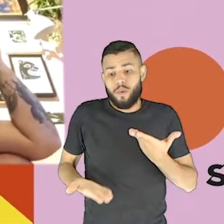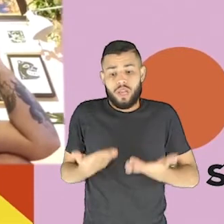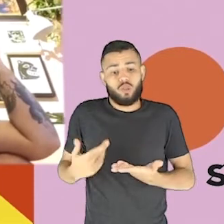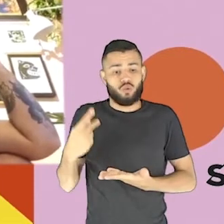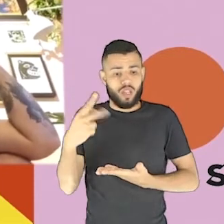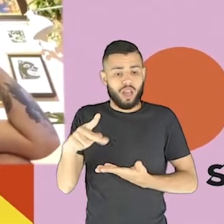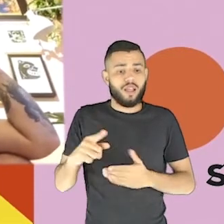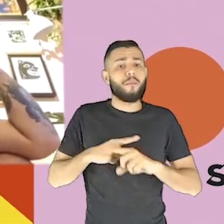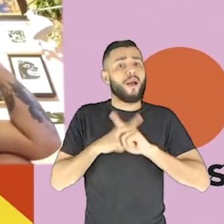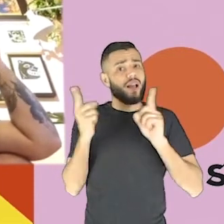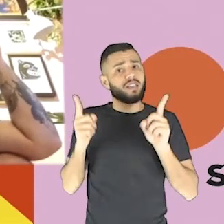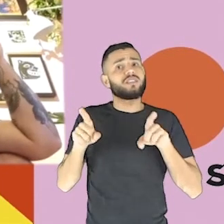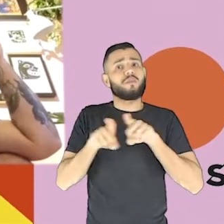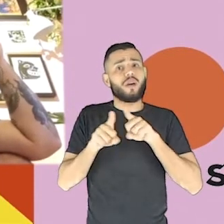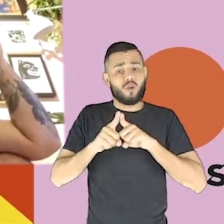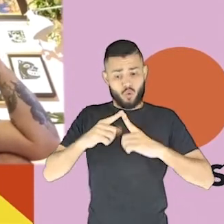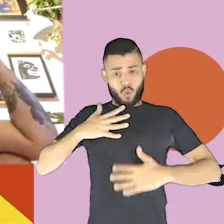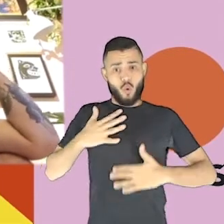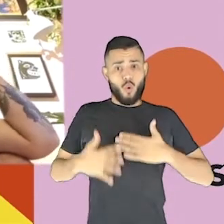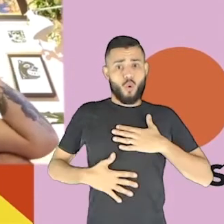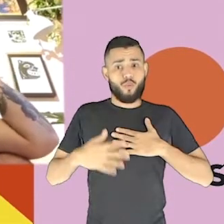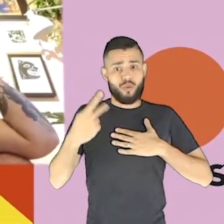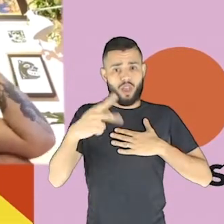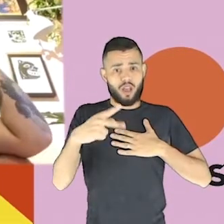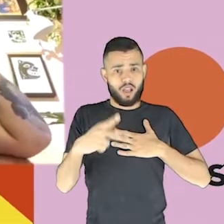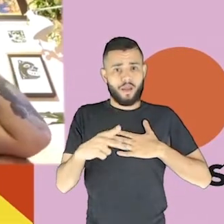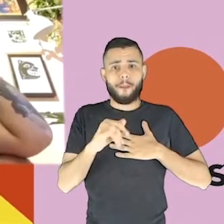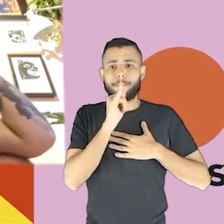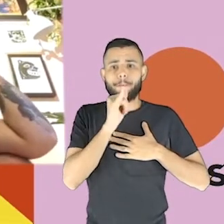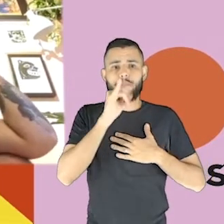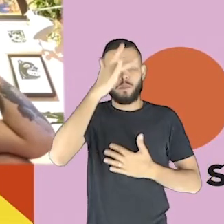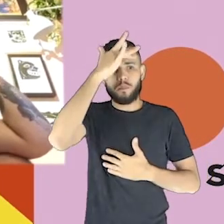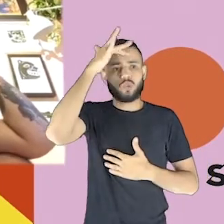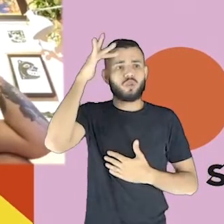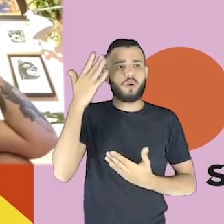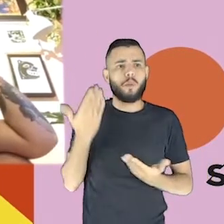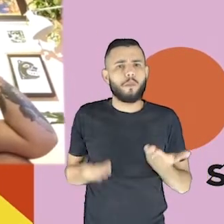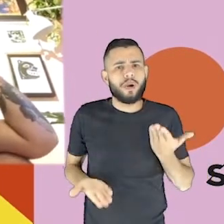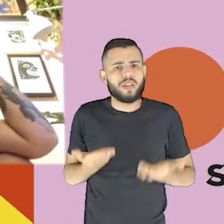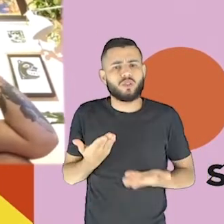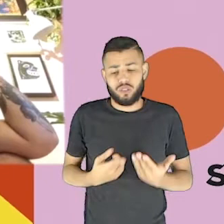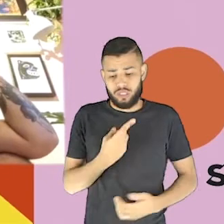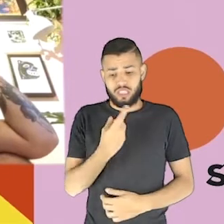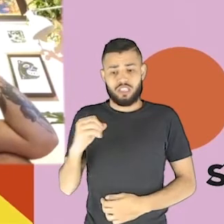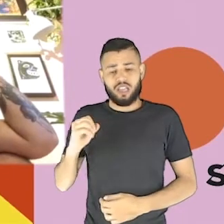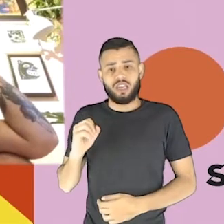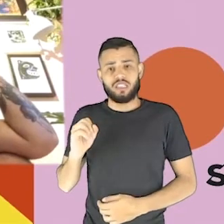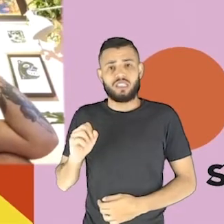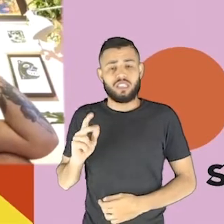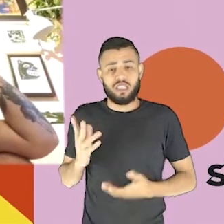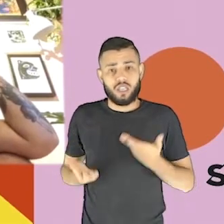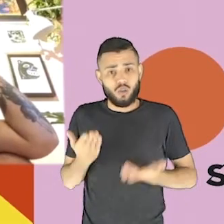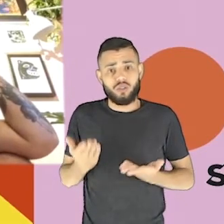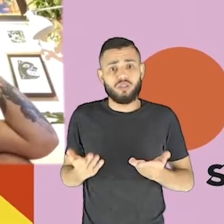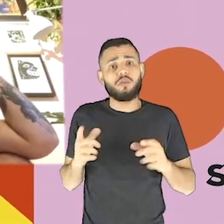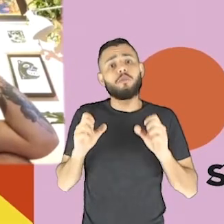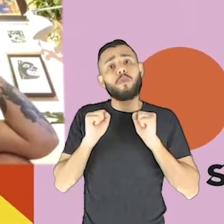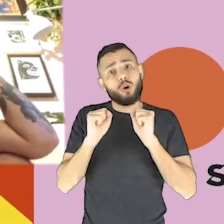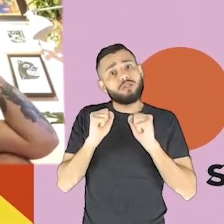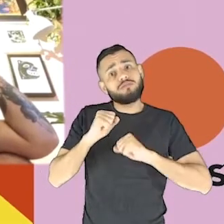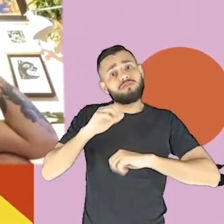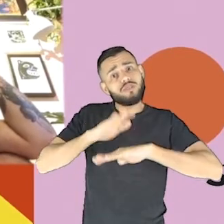peso dela, mas a estrutura dela também. Vale lembrar aqui que uma pessoa que pesa 110 quilos, por exemplo, pode ser um halterofilista,